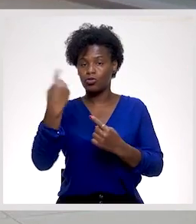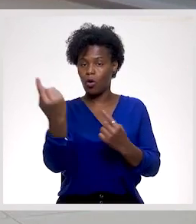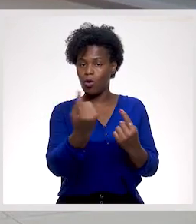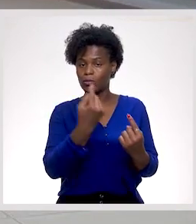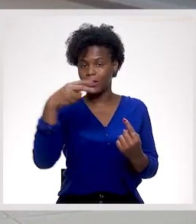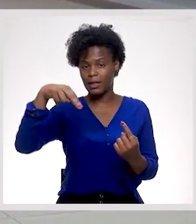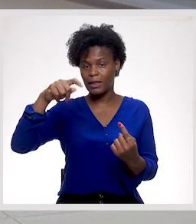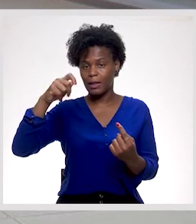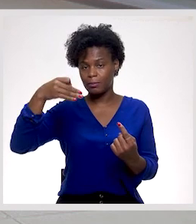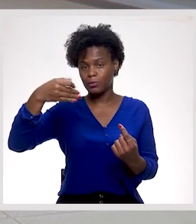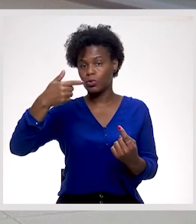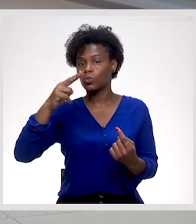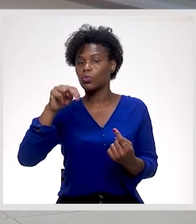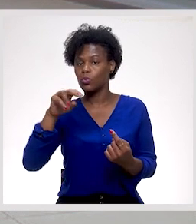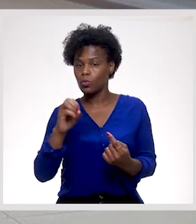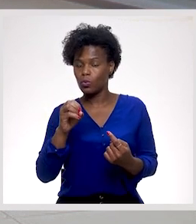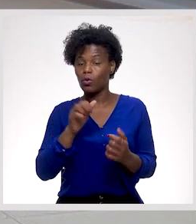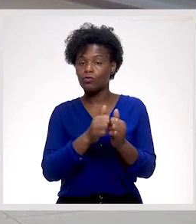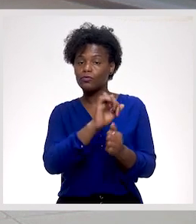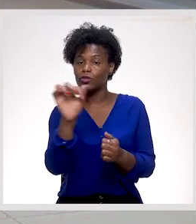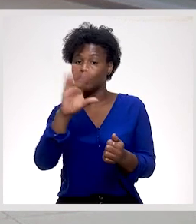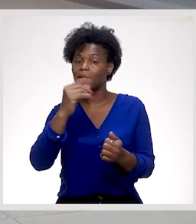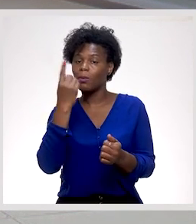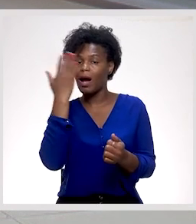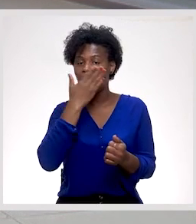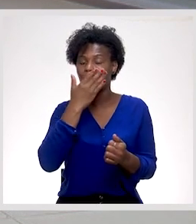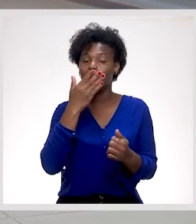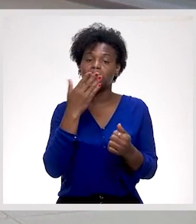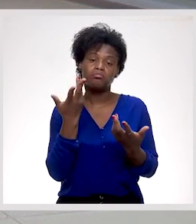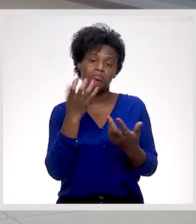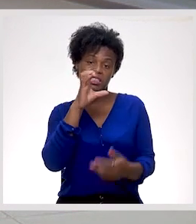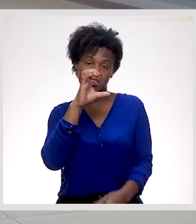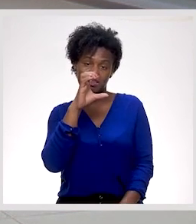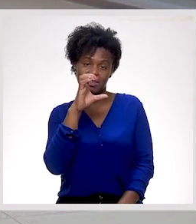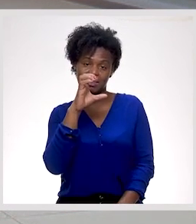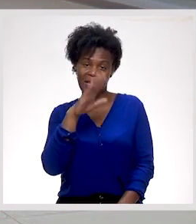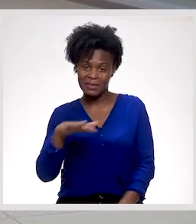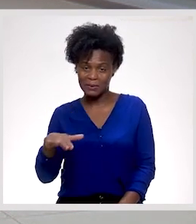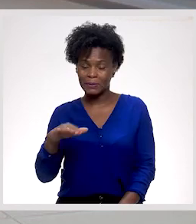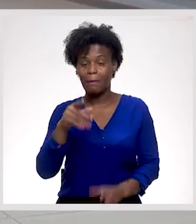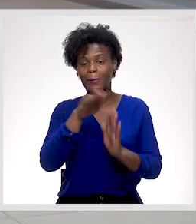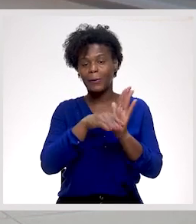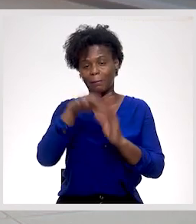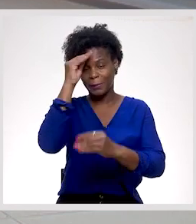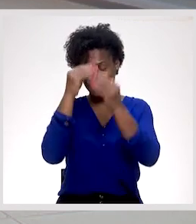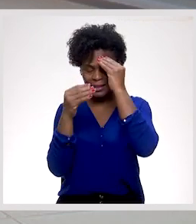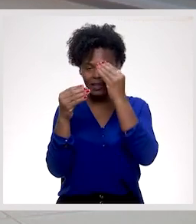Convosco estive em mais uma aula da disciplina de Ciências Naturais no programa Aprender